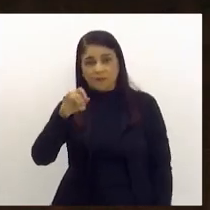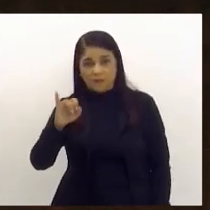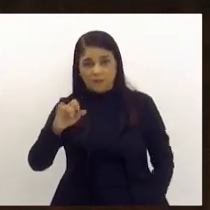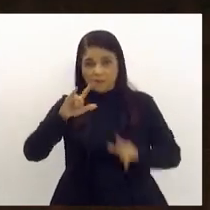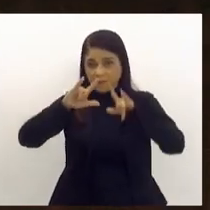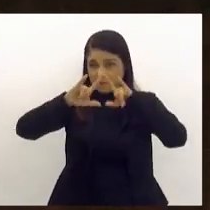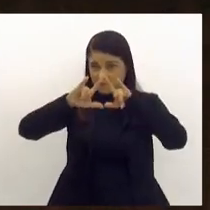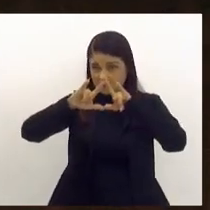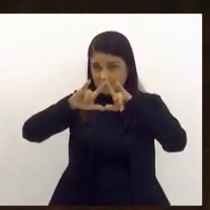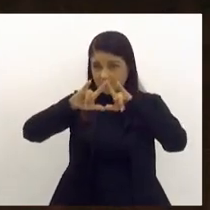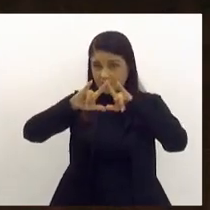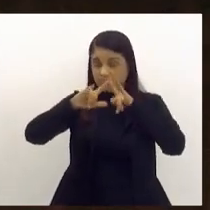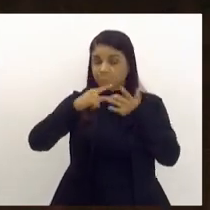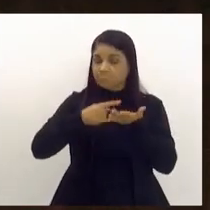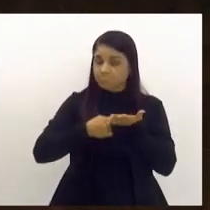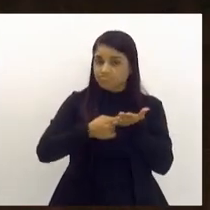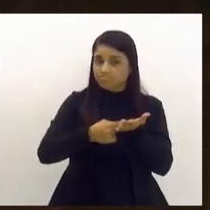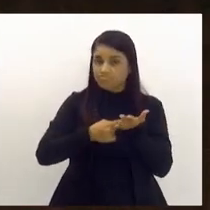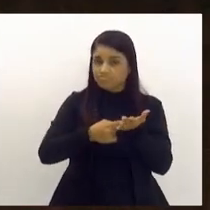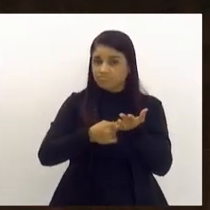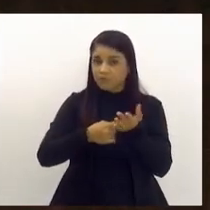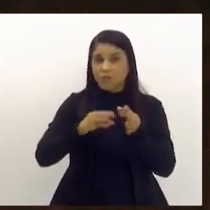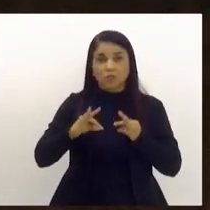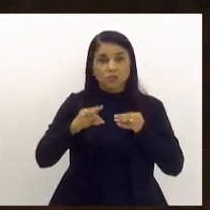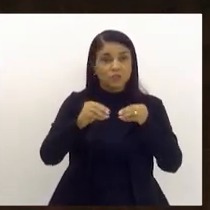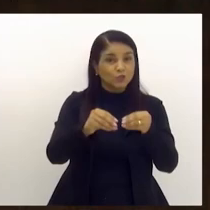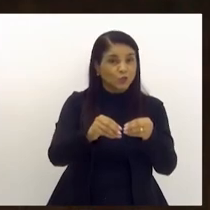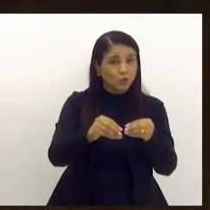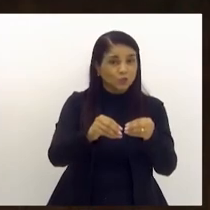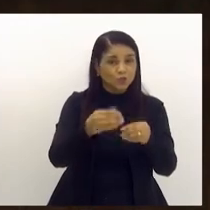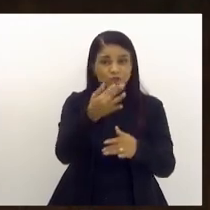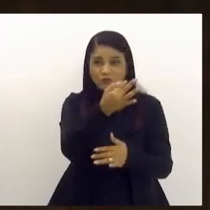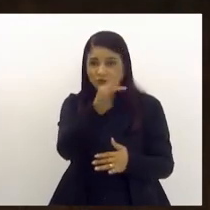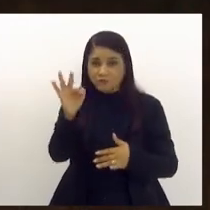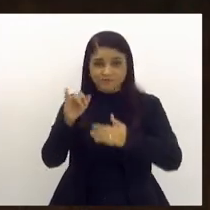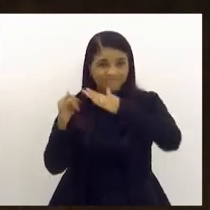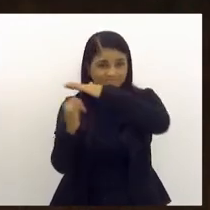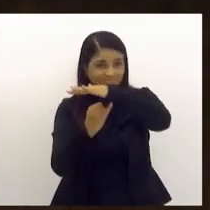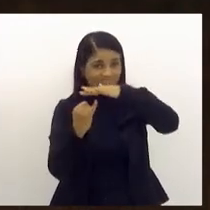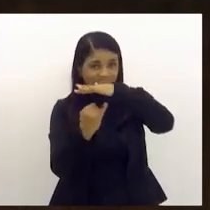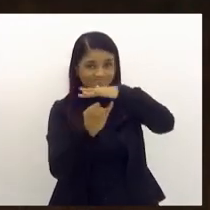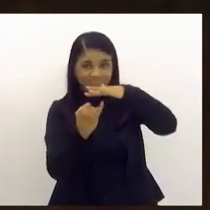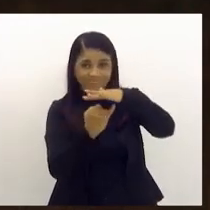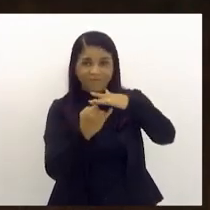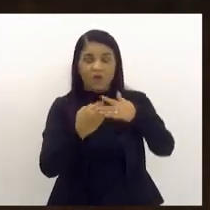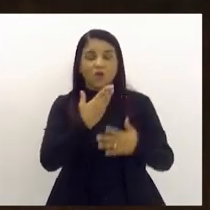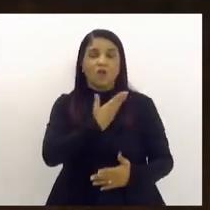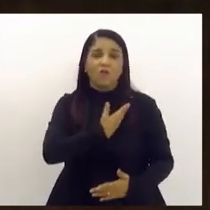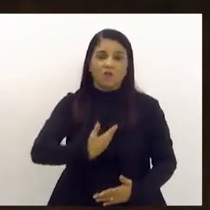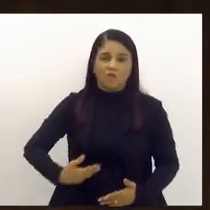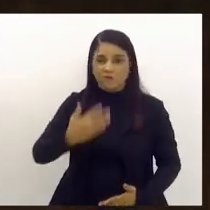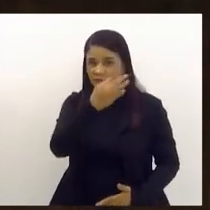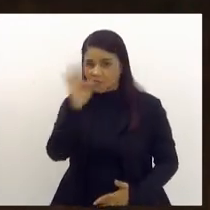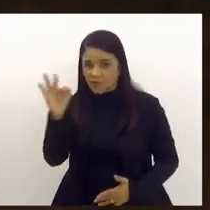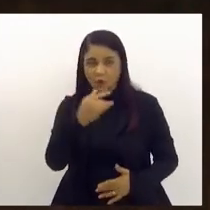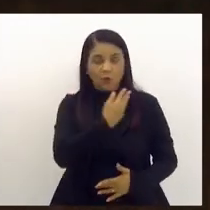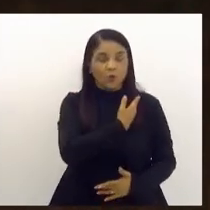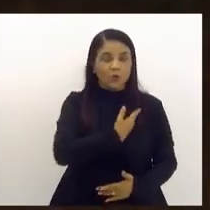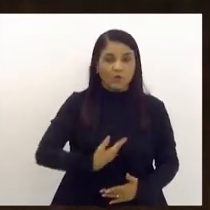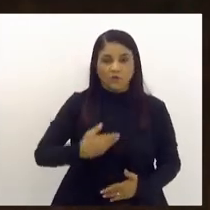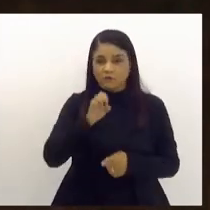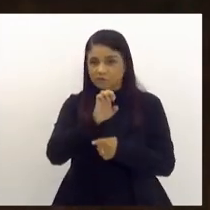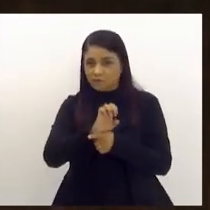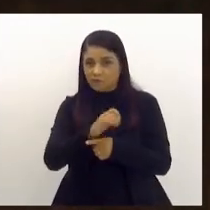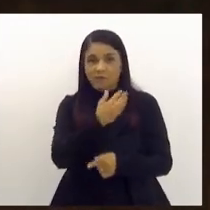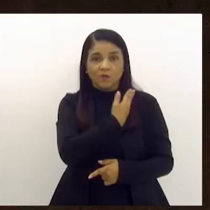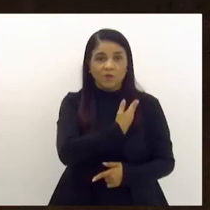que comprometeu ali todos os entes federativos, ou seja, governo federal, governo estadual e